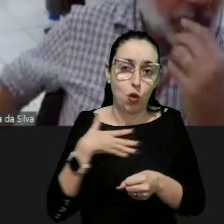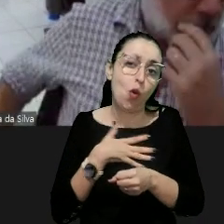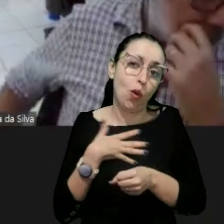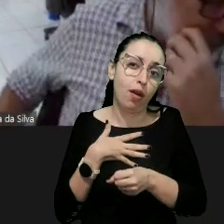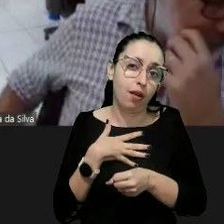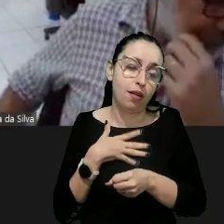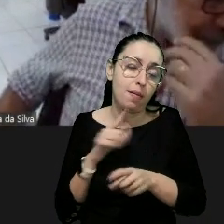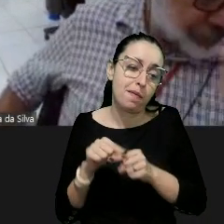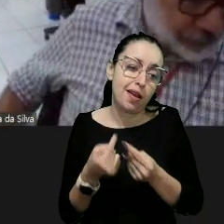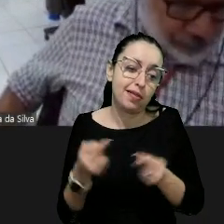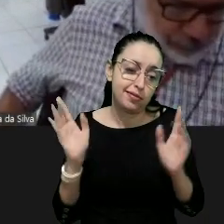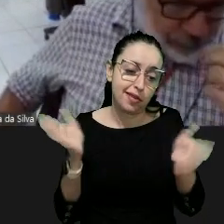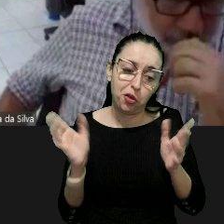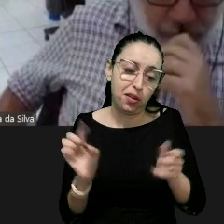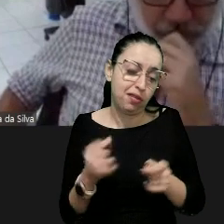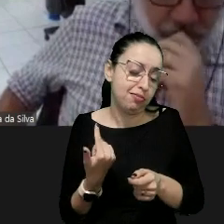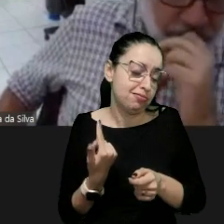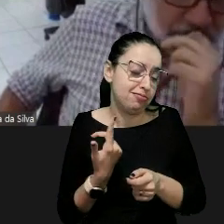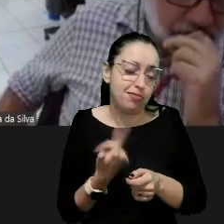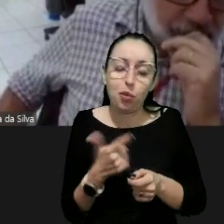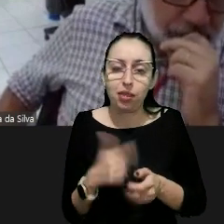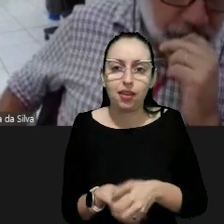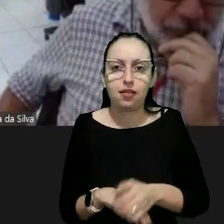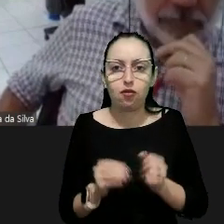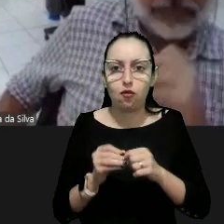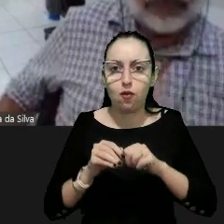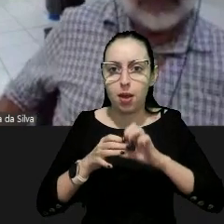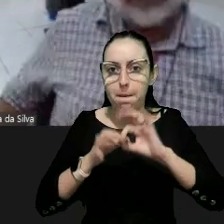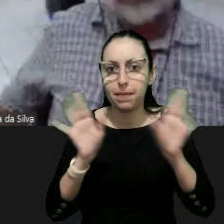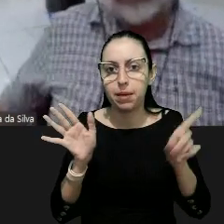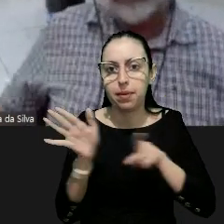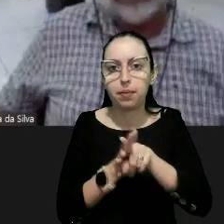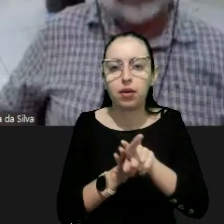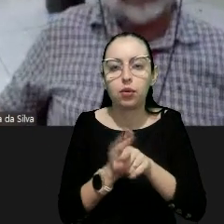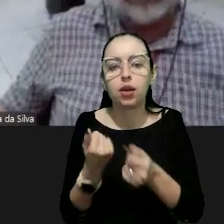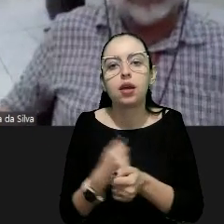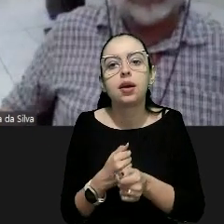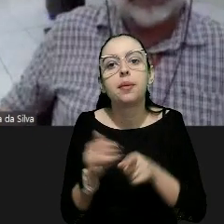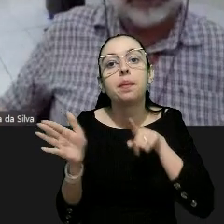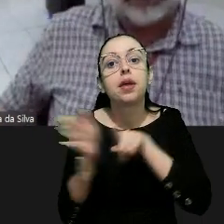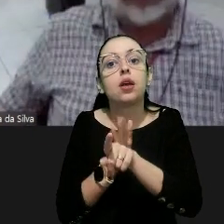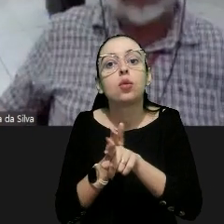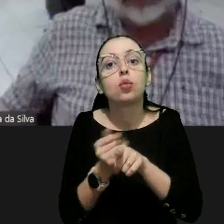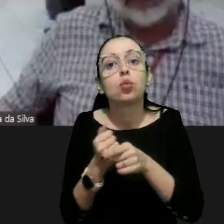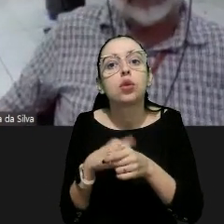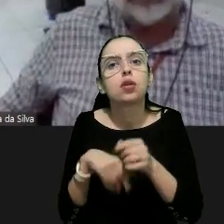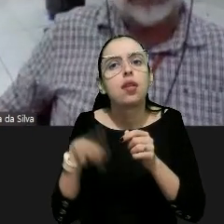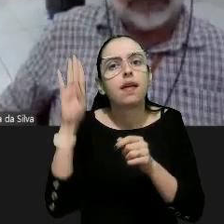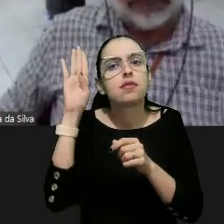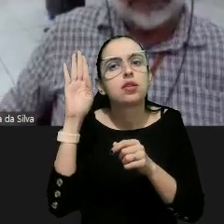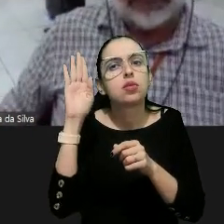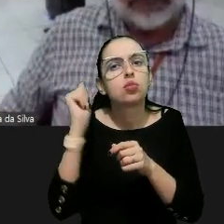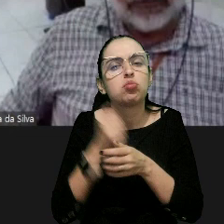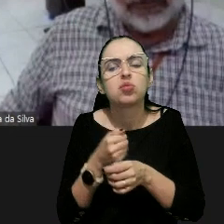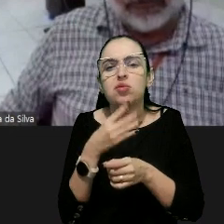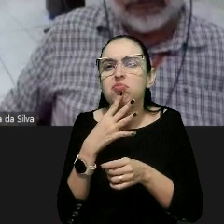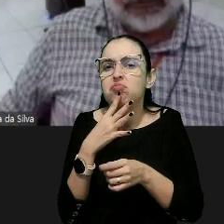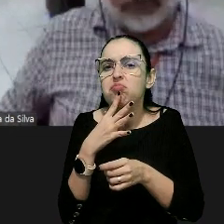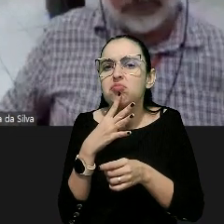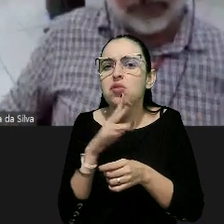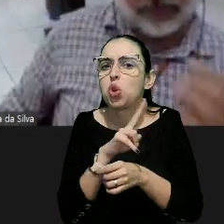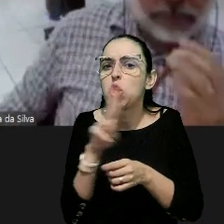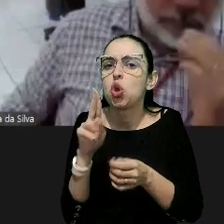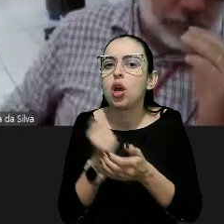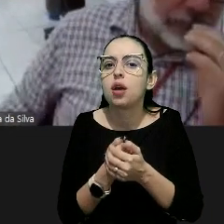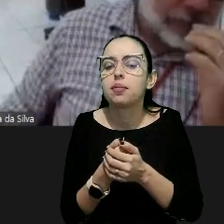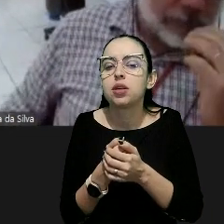Eu adoraria, mas não vai ser para a minha geração. Bom, eu vou abrir para as perguntas aqui. Tem uma pergunta quem